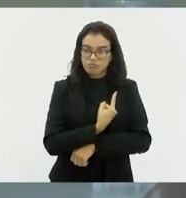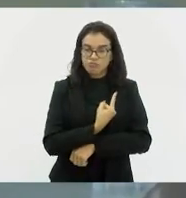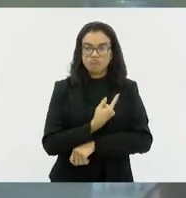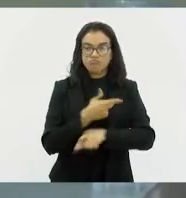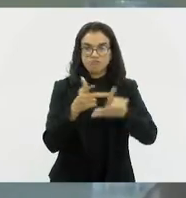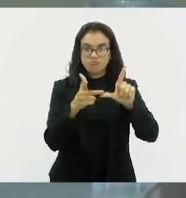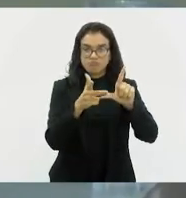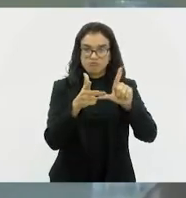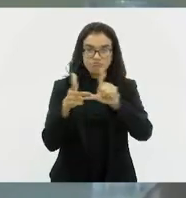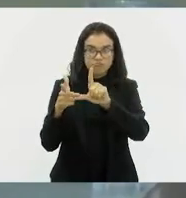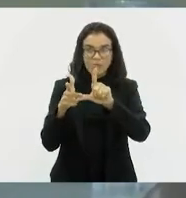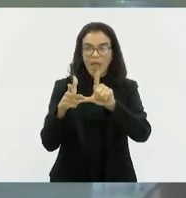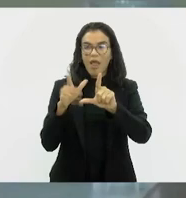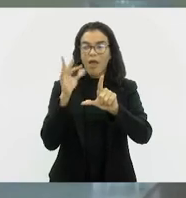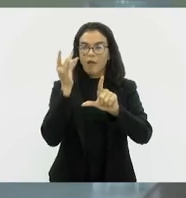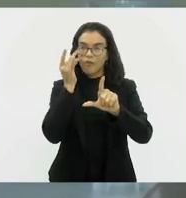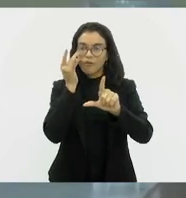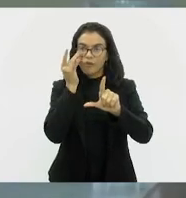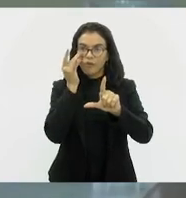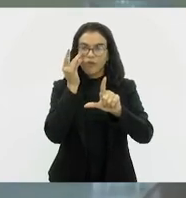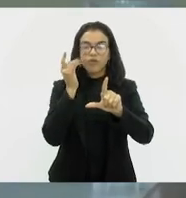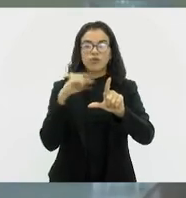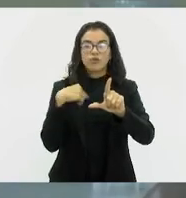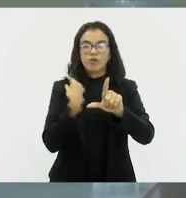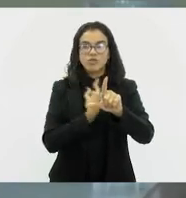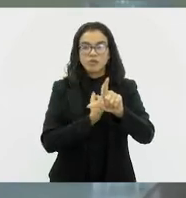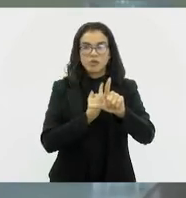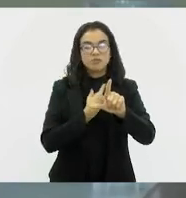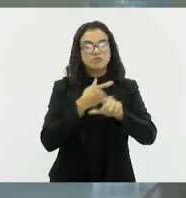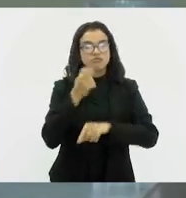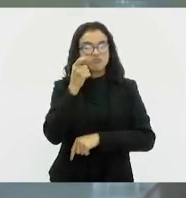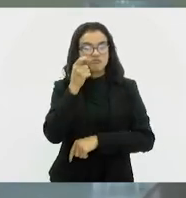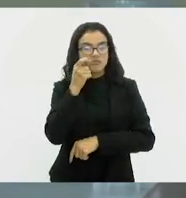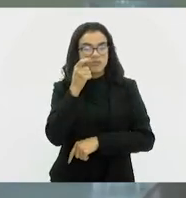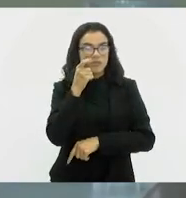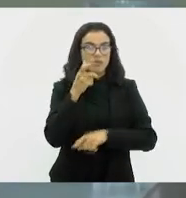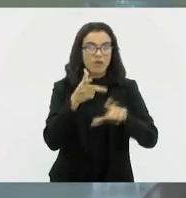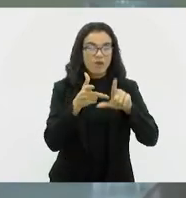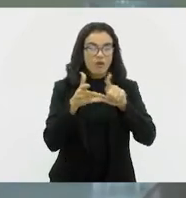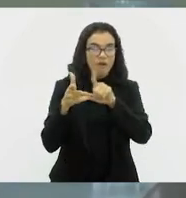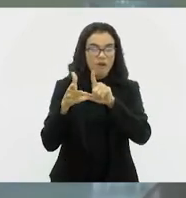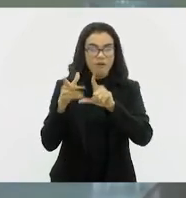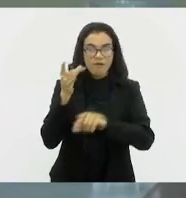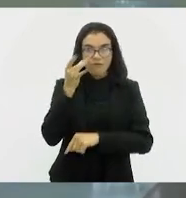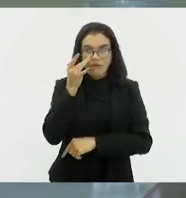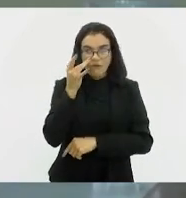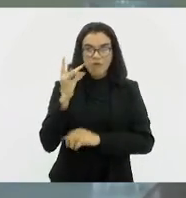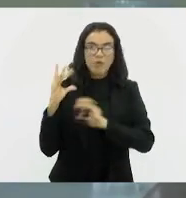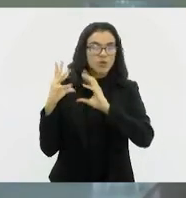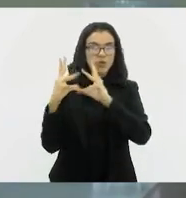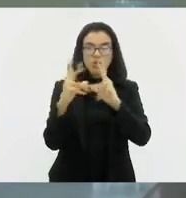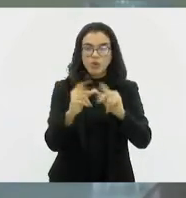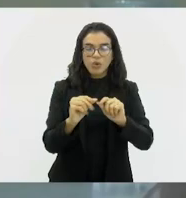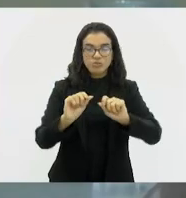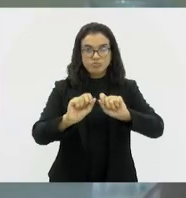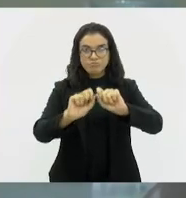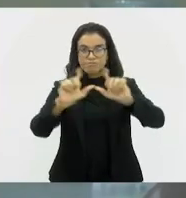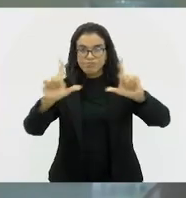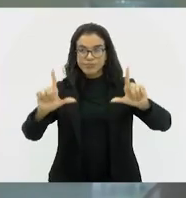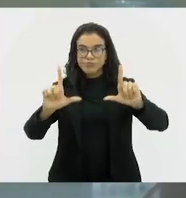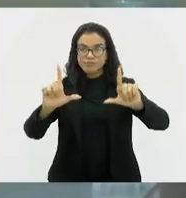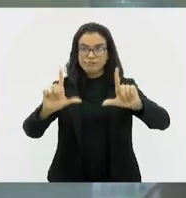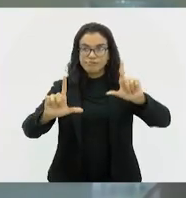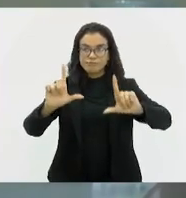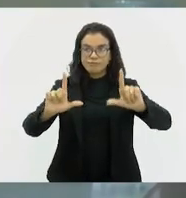audiência ao vivo. Nós estamos sendo assistidos ao vivo, nesse momento, por todos que ligarem à TV Alerj.